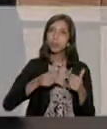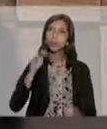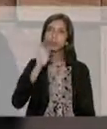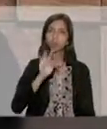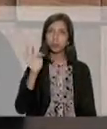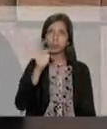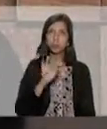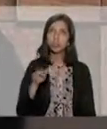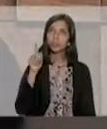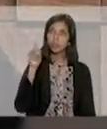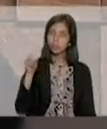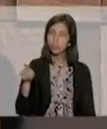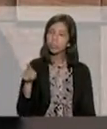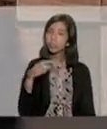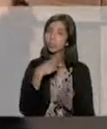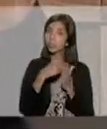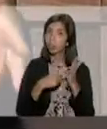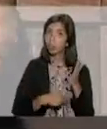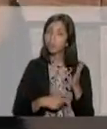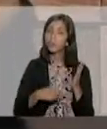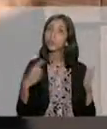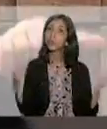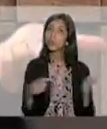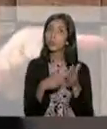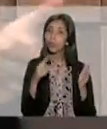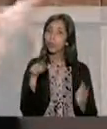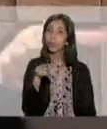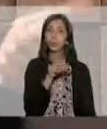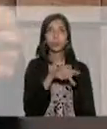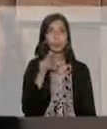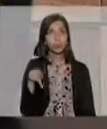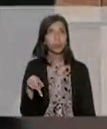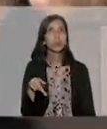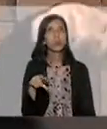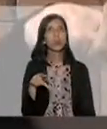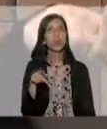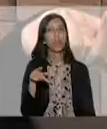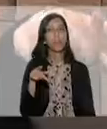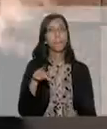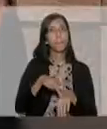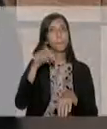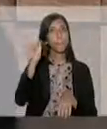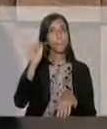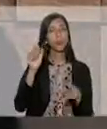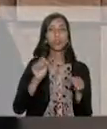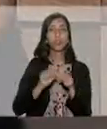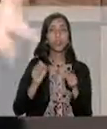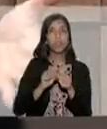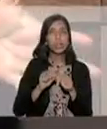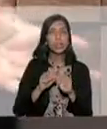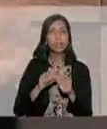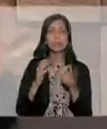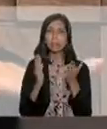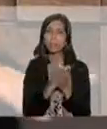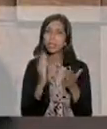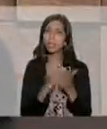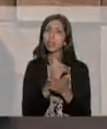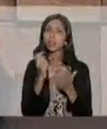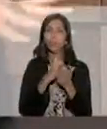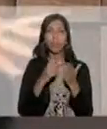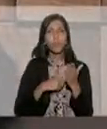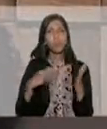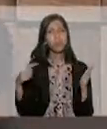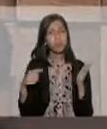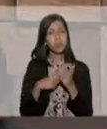universidade, na editora da universidade, meu objetivo era ser professora, estava fazendo minha pós-graduação e escrever meus livros, era